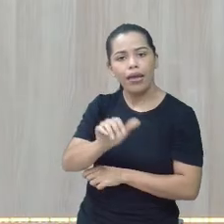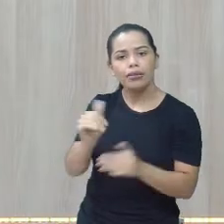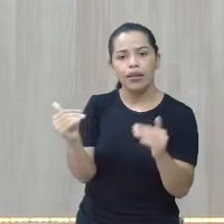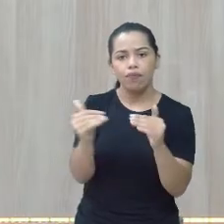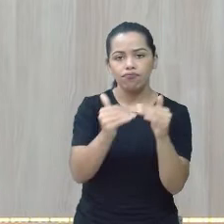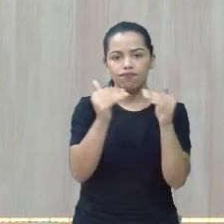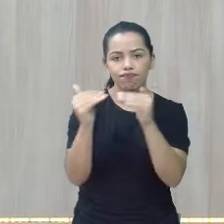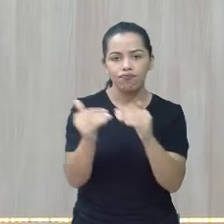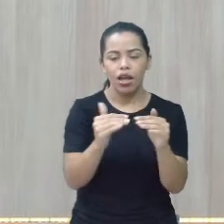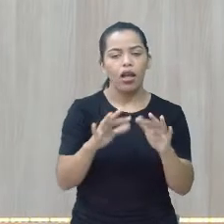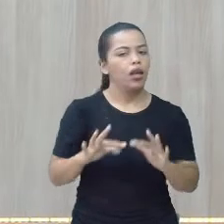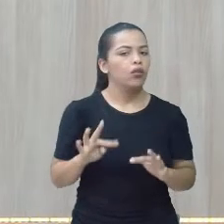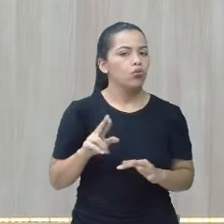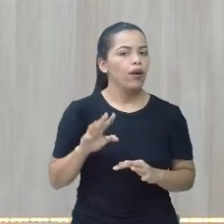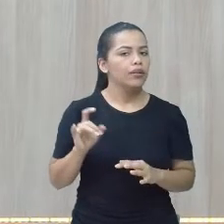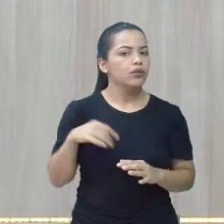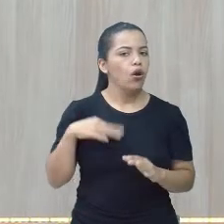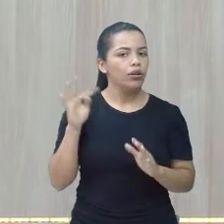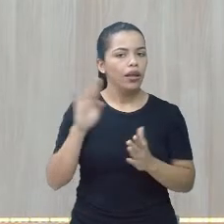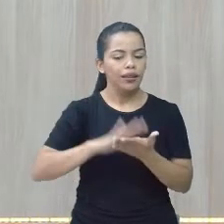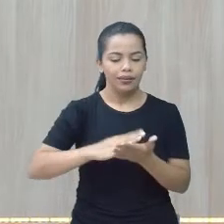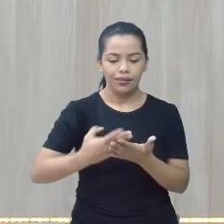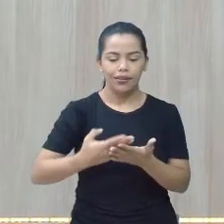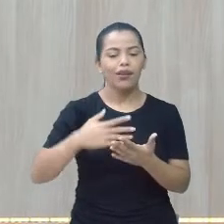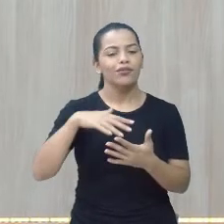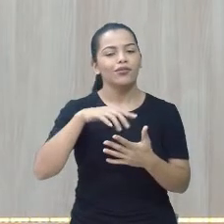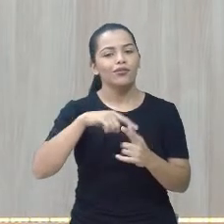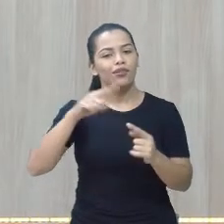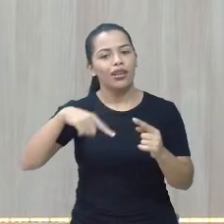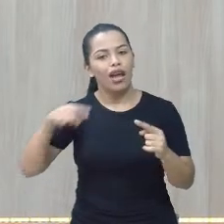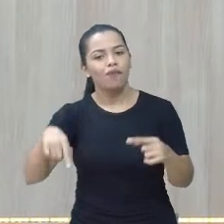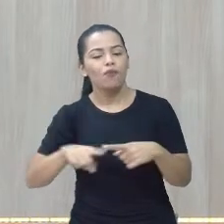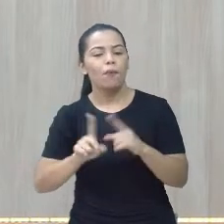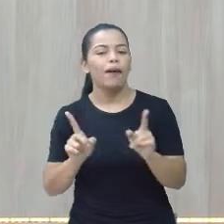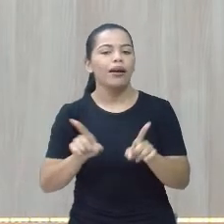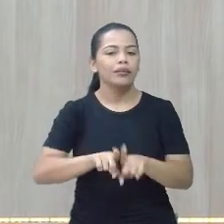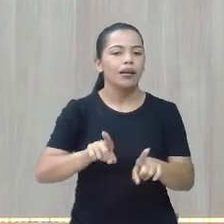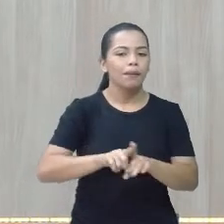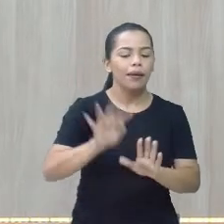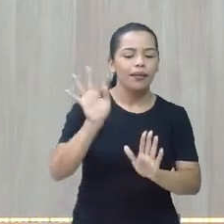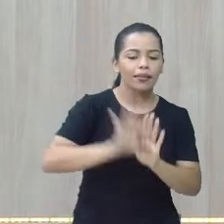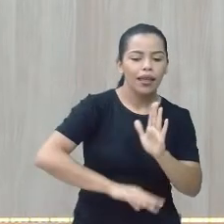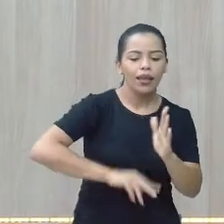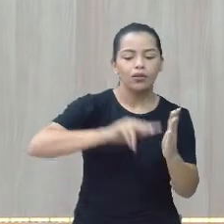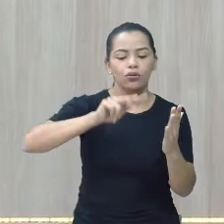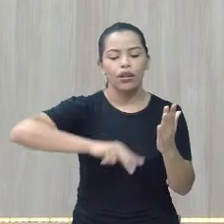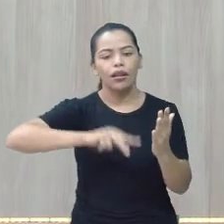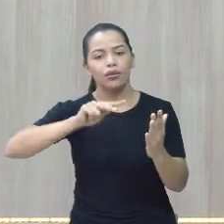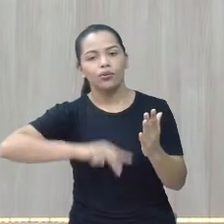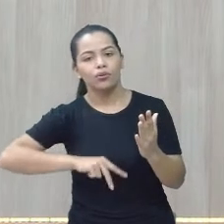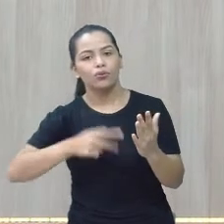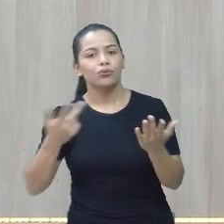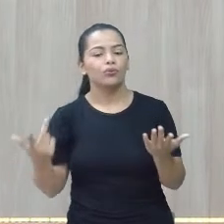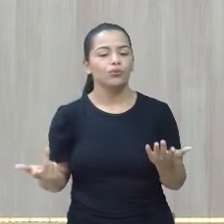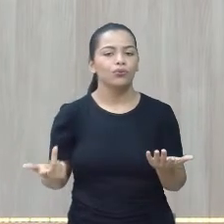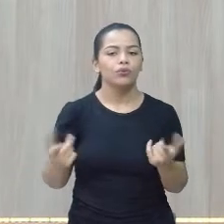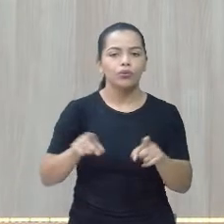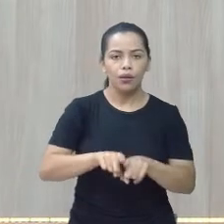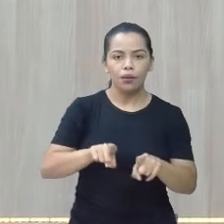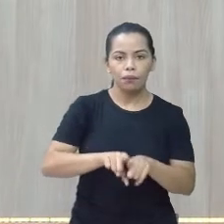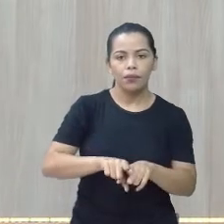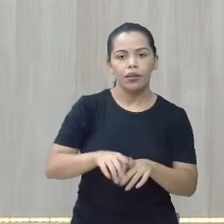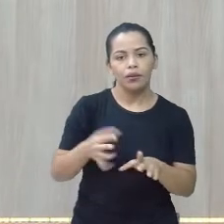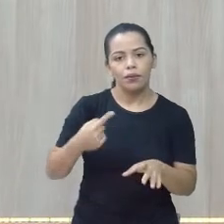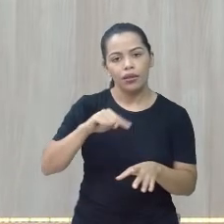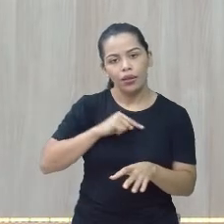da vida, né? Não somente na interpretação dos gráficos, como também na feitura de textos, leitura de textos também, e